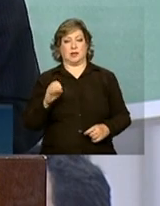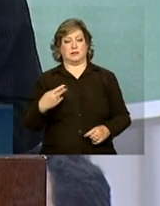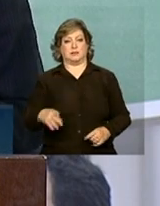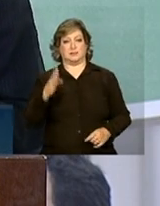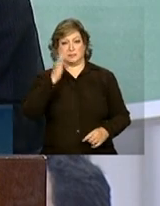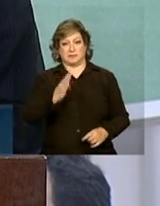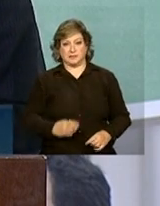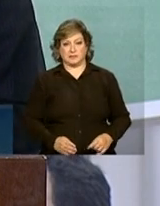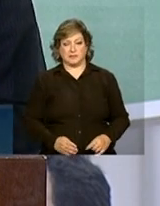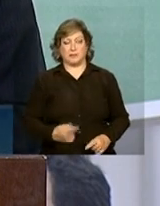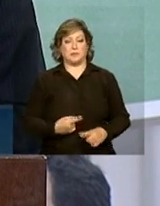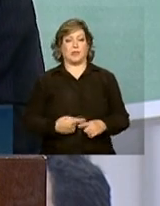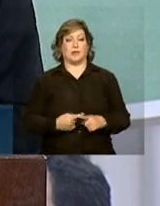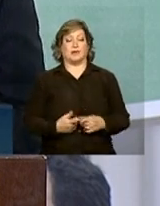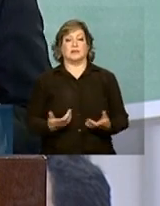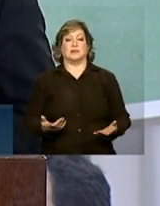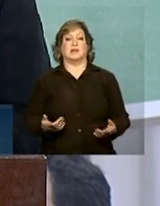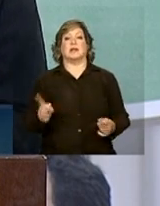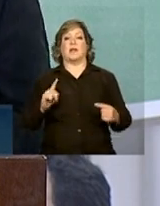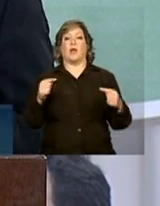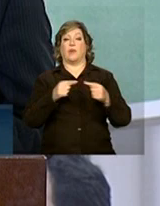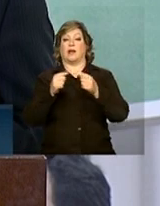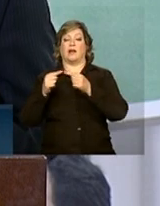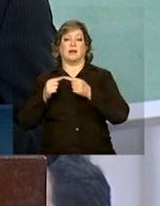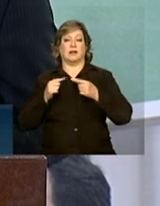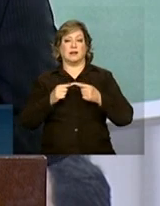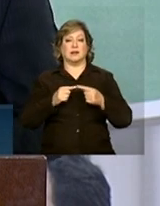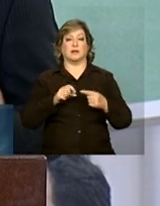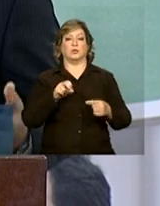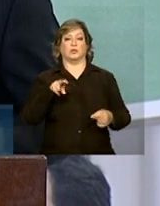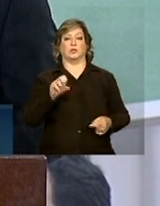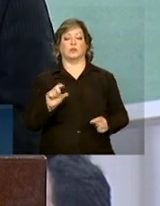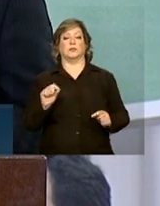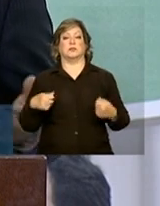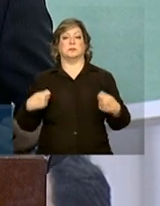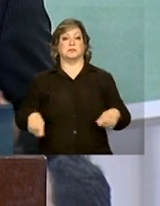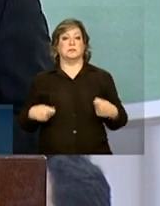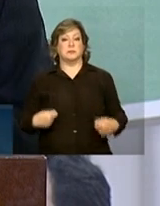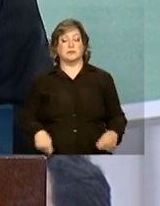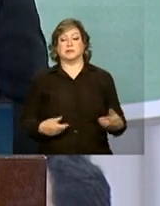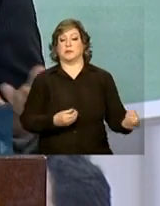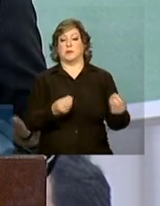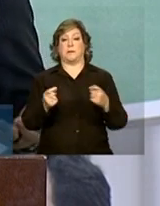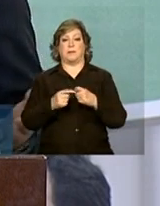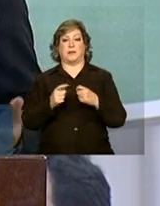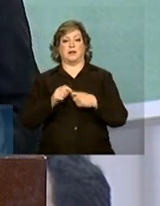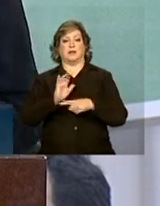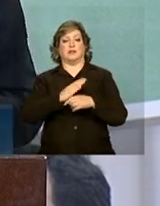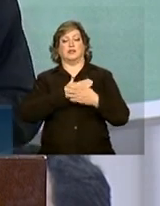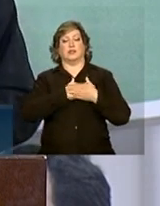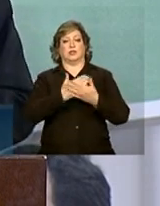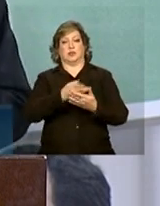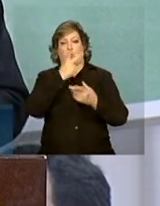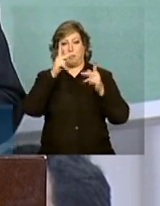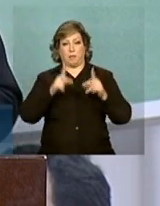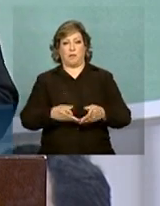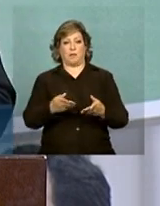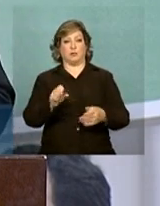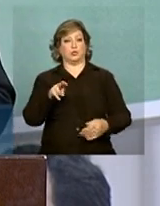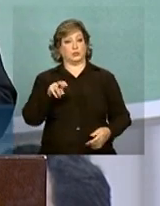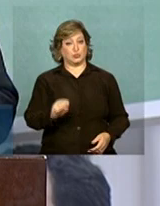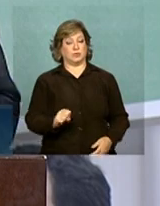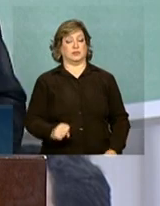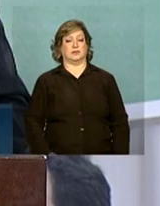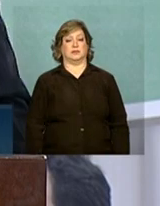respondem integralmente às necessidades de um sistema único tão avançado e tão solidário e tão generoso com o seu povo como é o